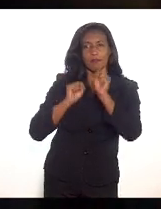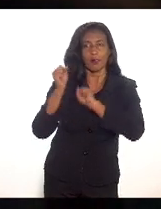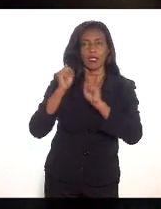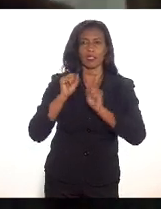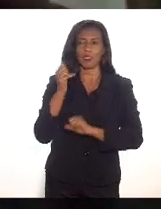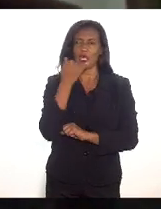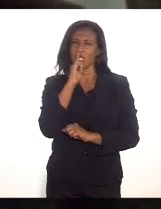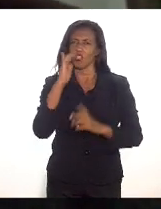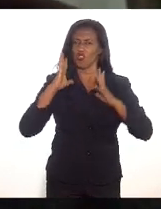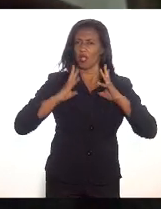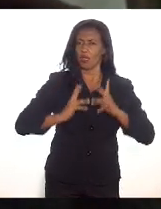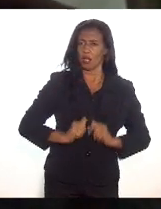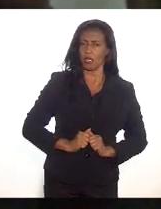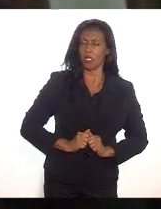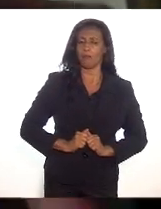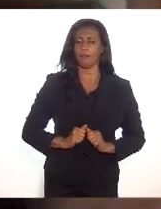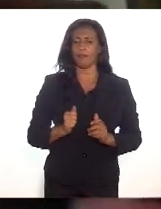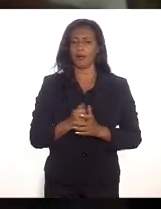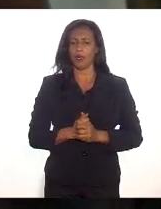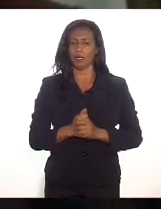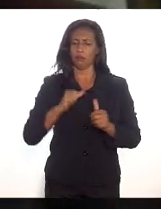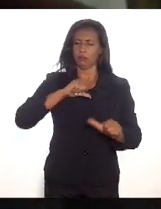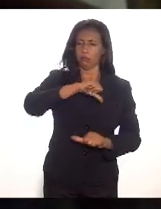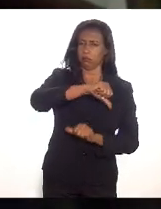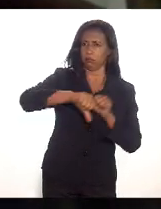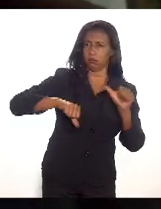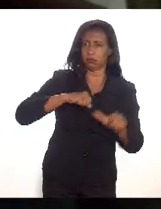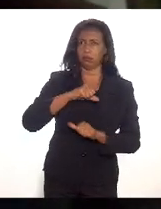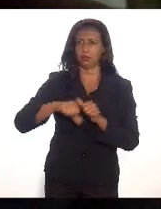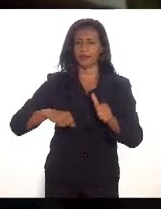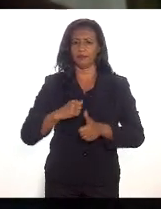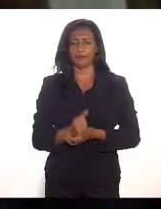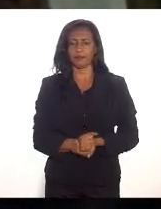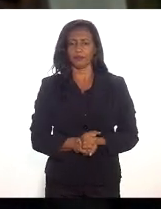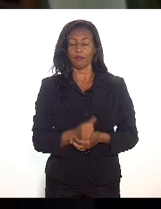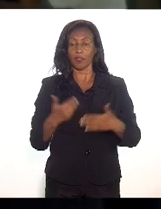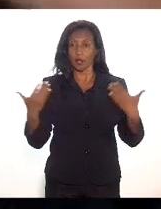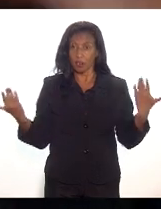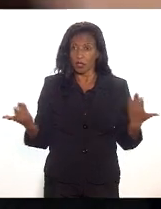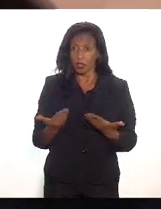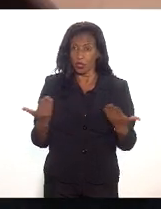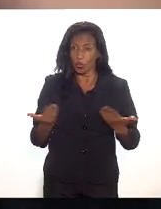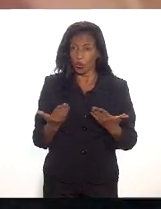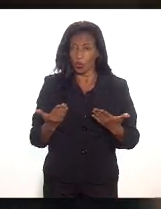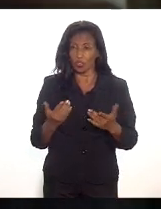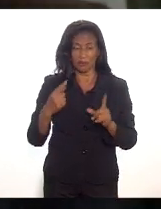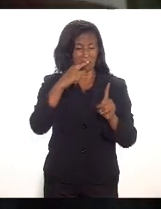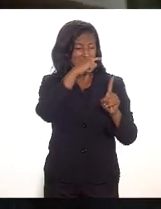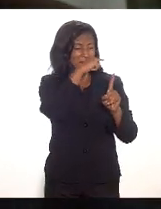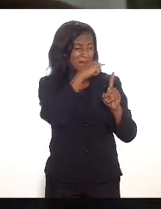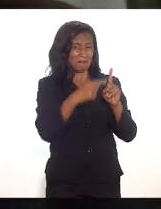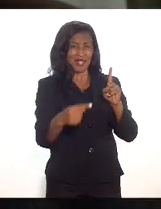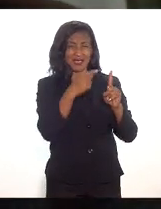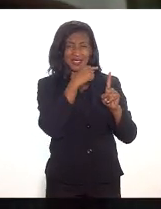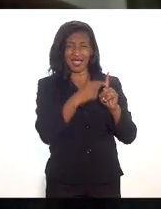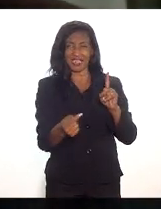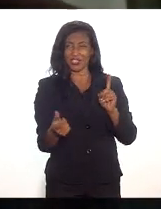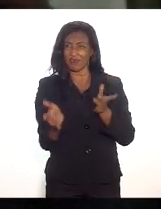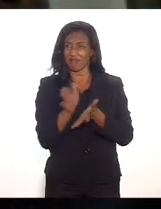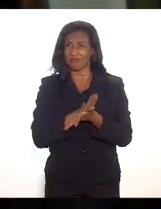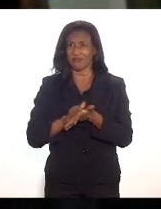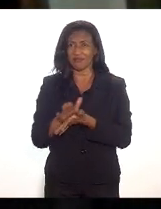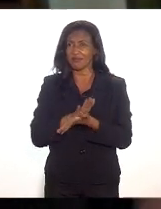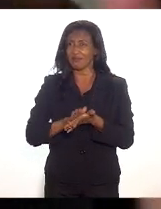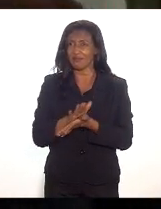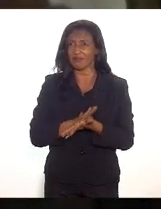energia limpa, e vai por aí afora, uma mudança da matriz energética. E hoje, nem metade disso foi cumprido. O